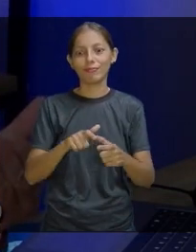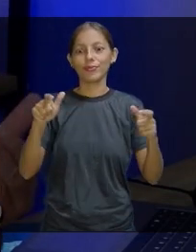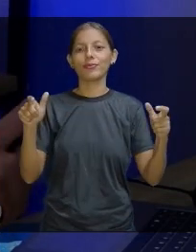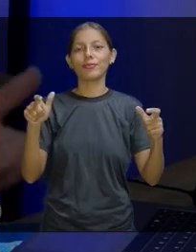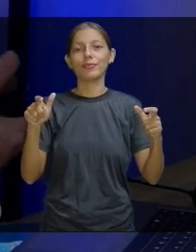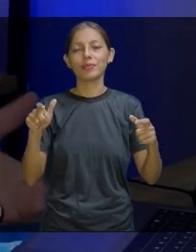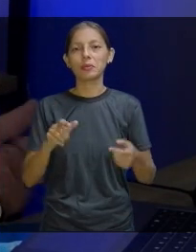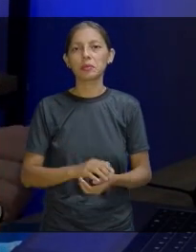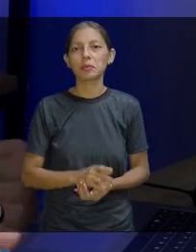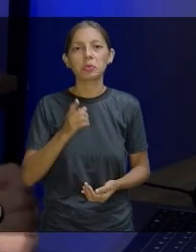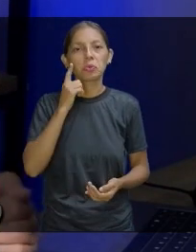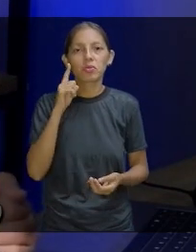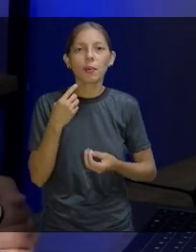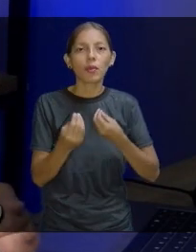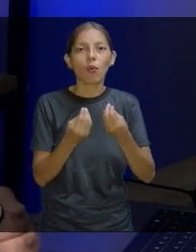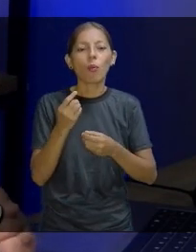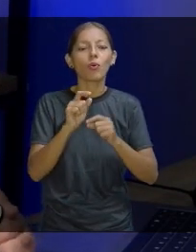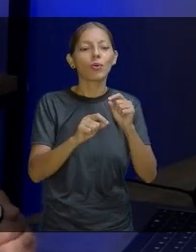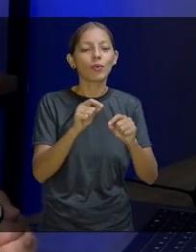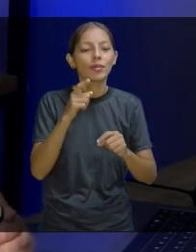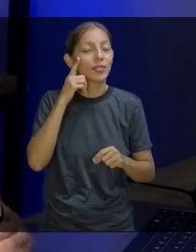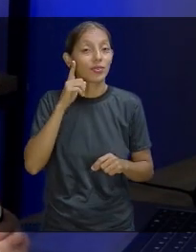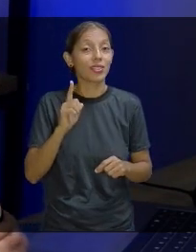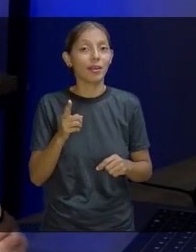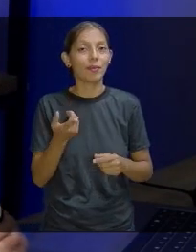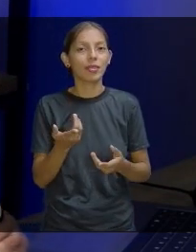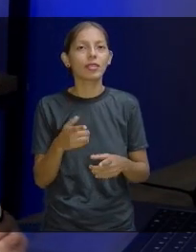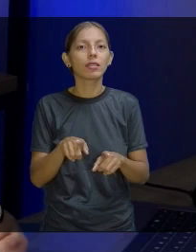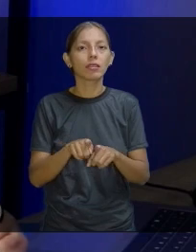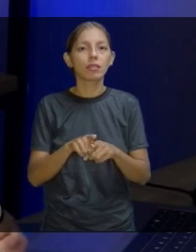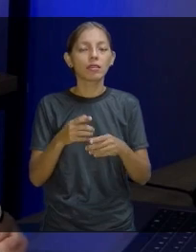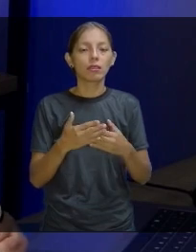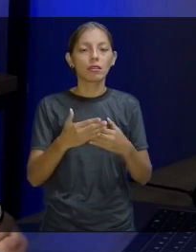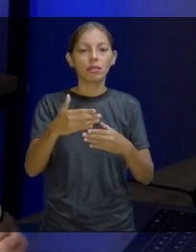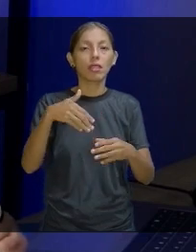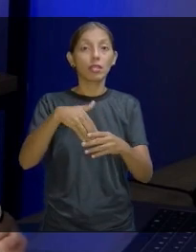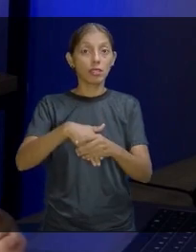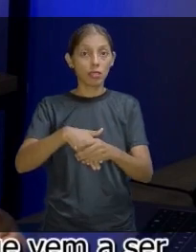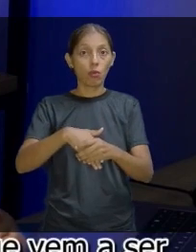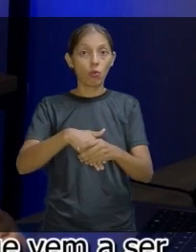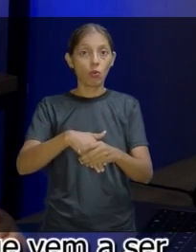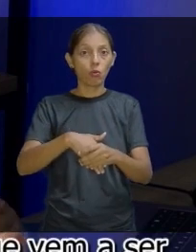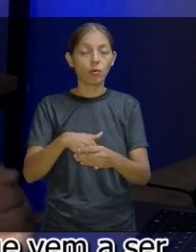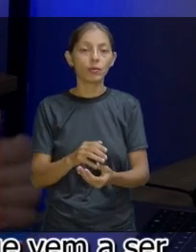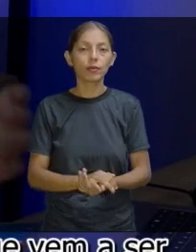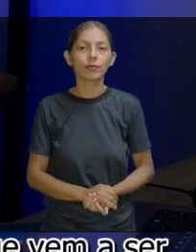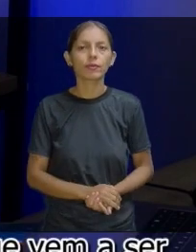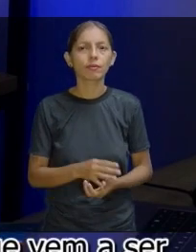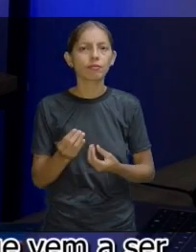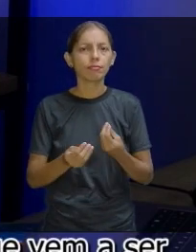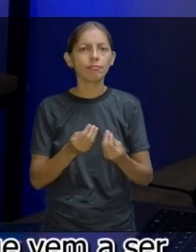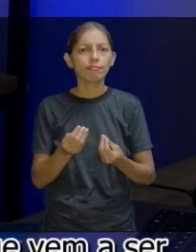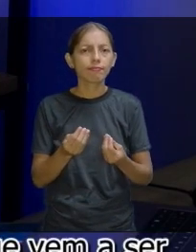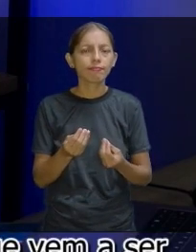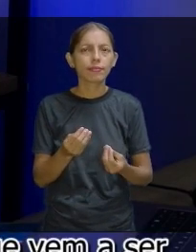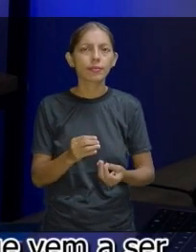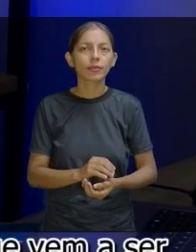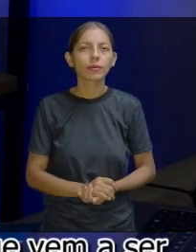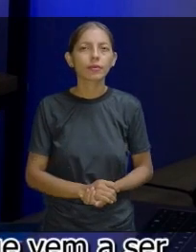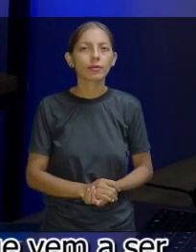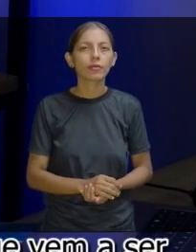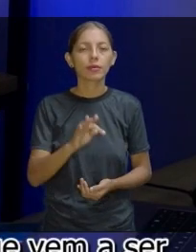vem aí, o que será essa eleição deste ano. O Tribunal Superior Eleitoral já